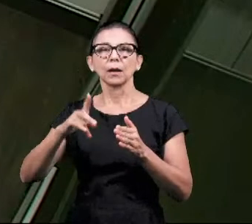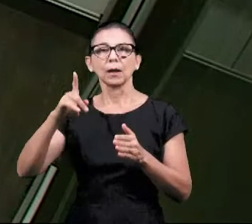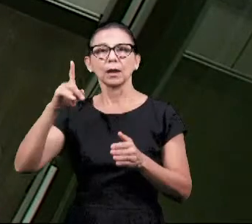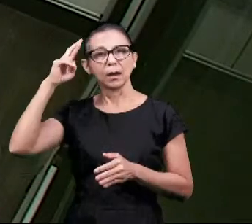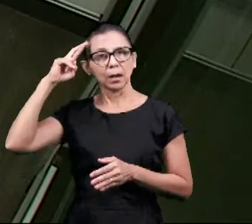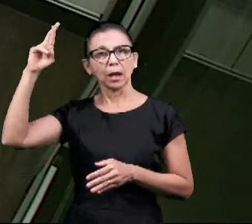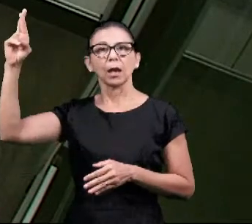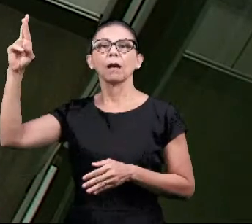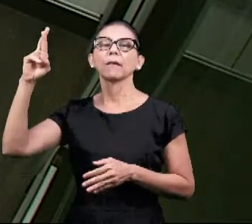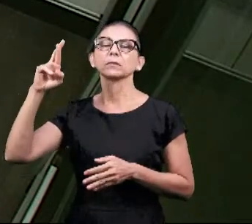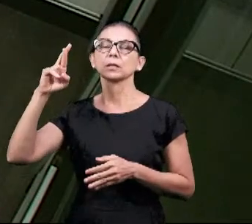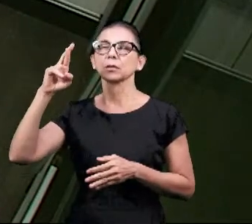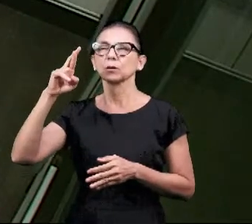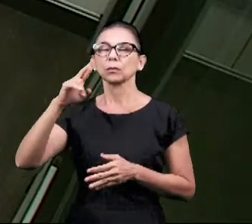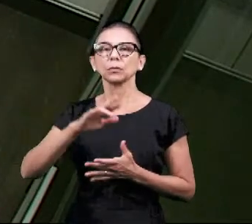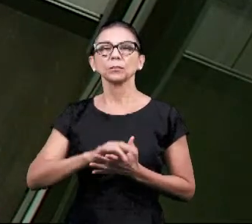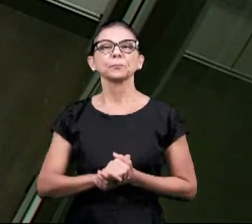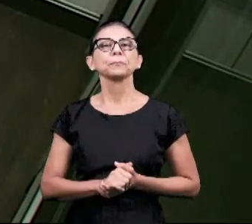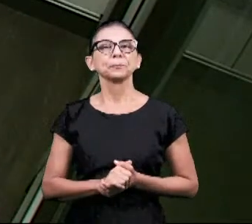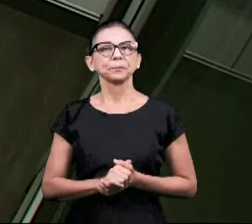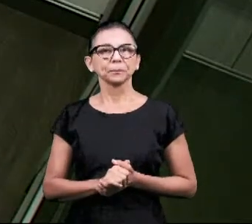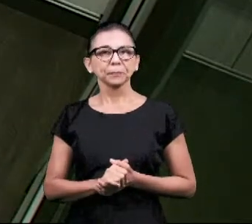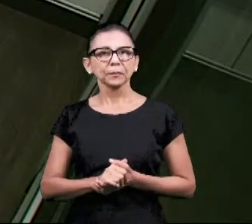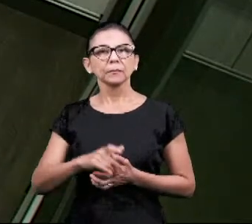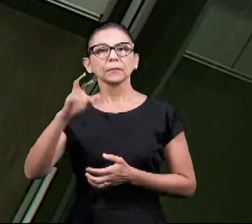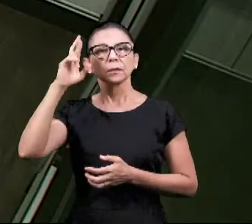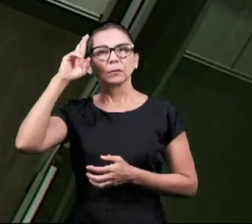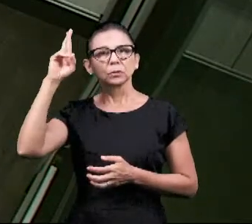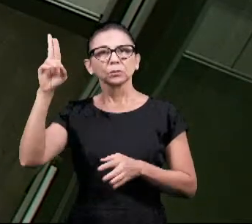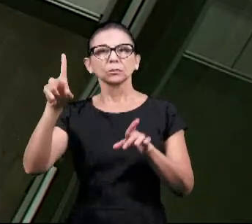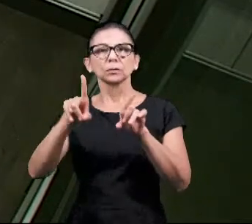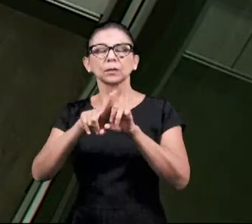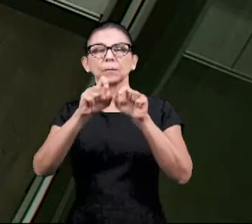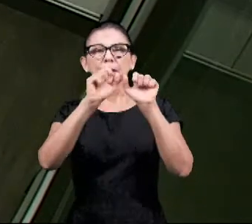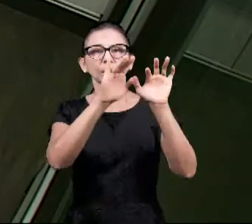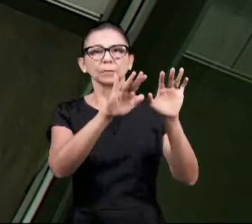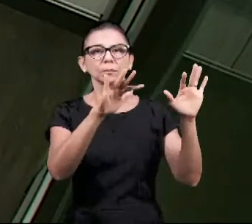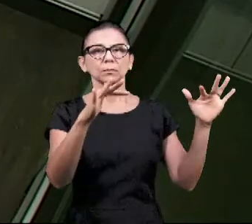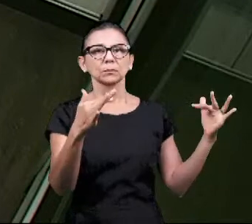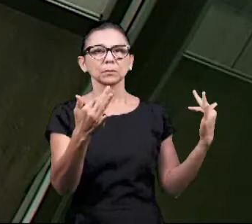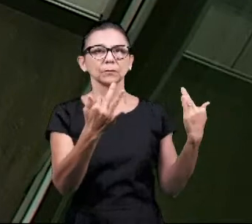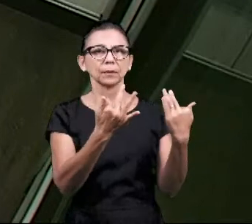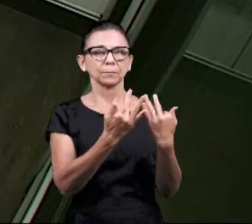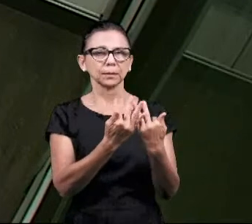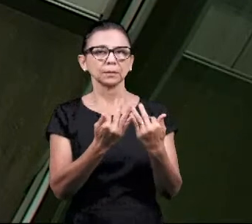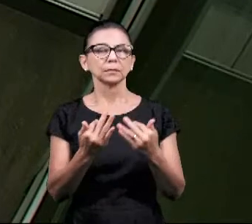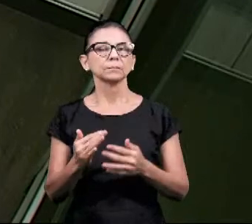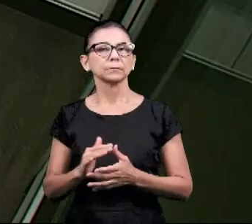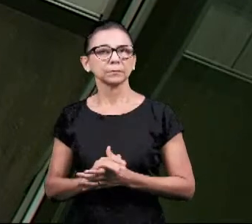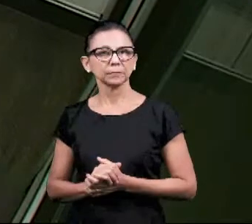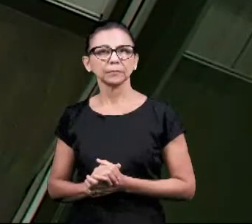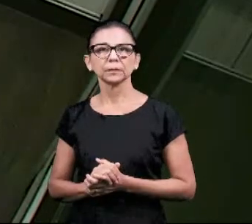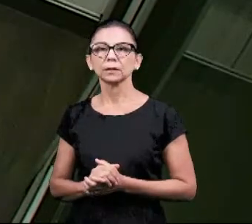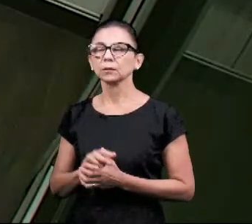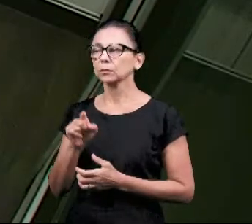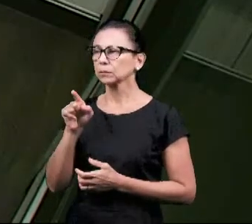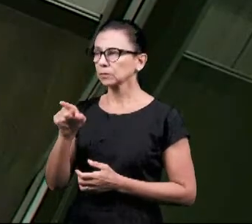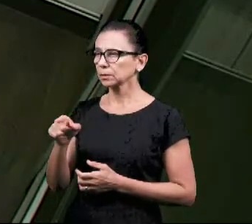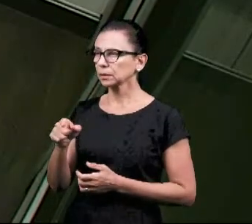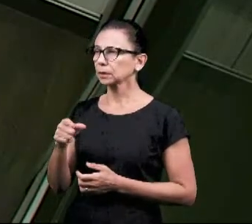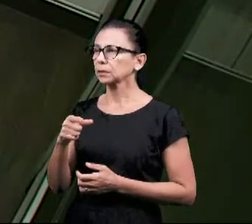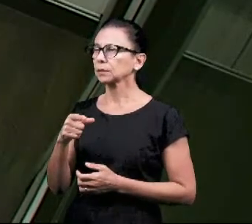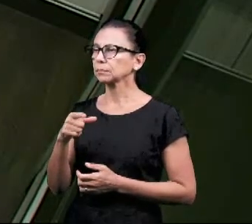dia. Naquele dia. O convite, o chamado, o batismo com o Espírito Santo, o Senhor realmente estava ali